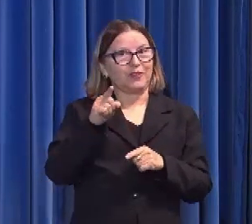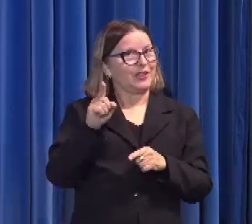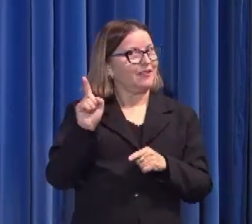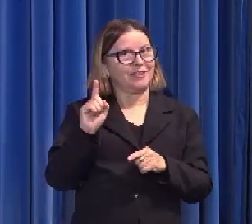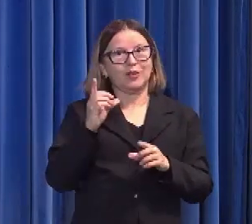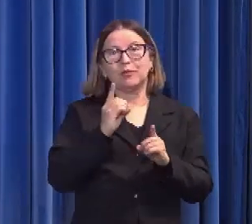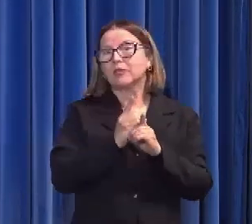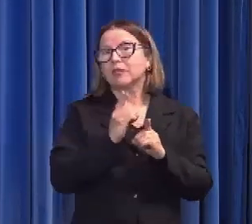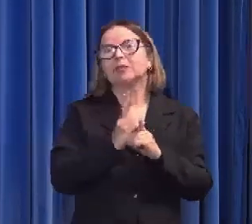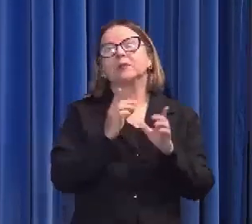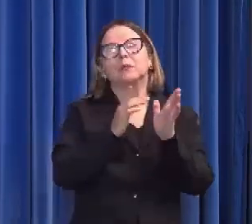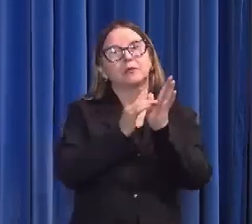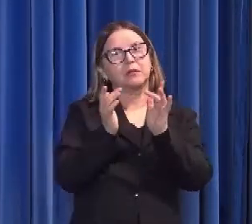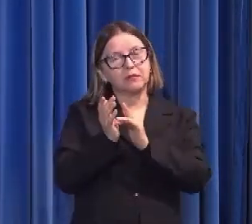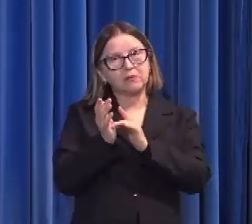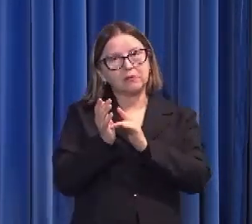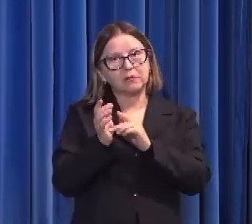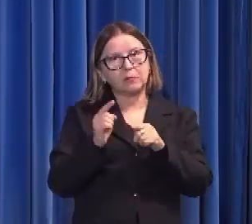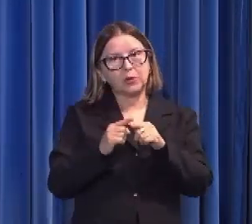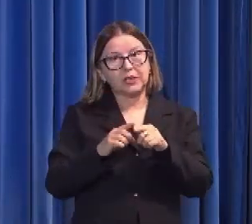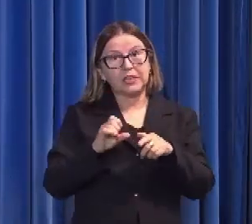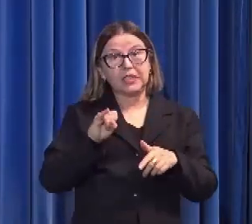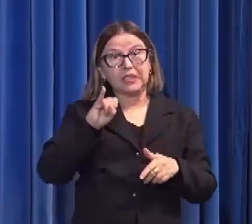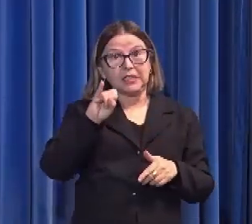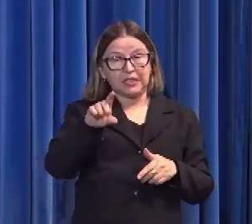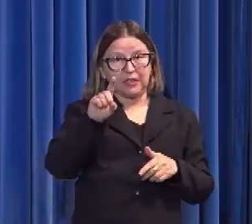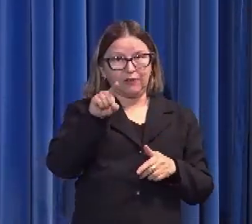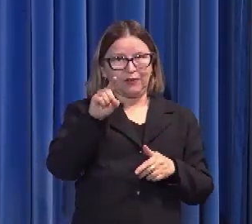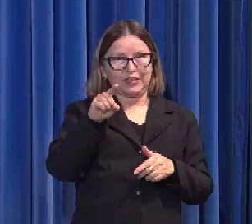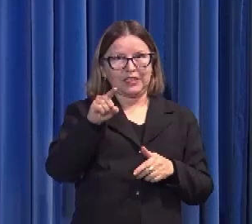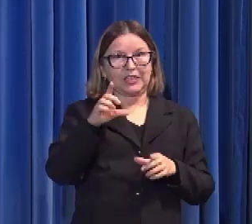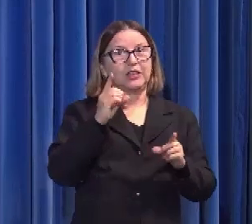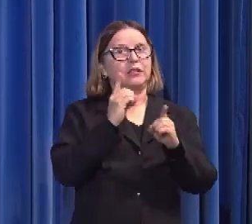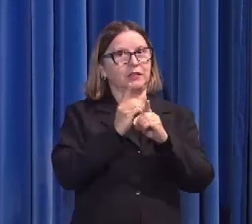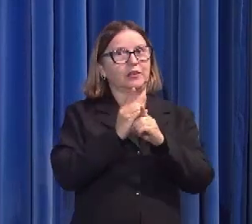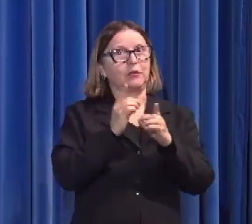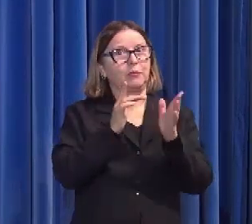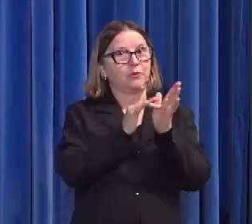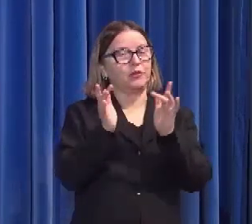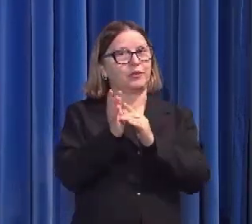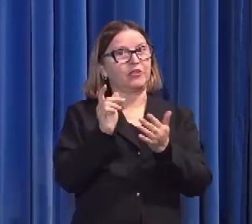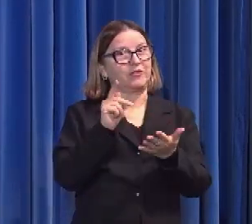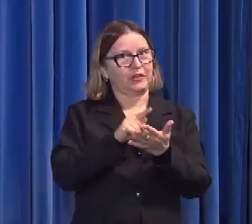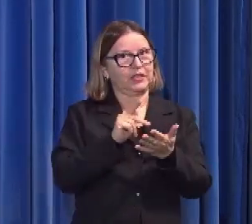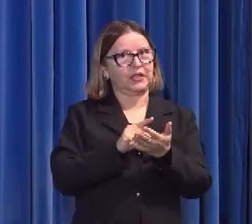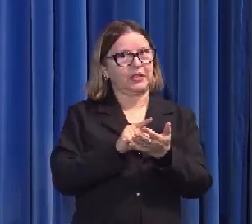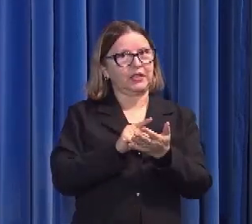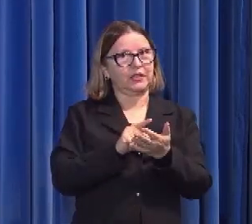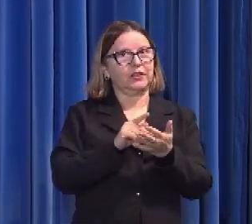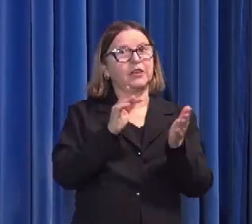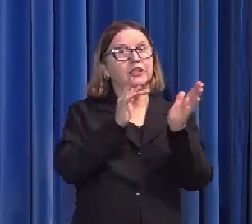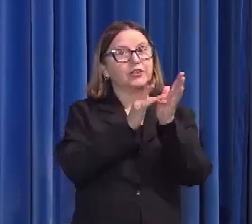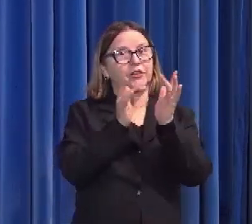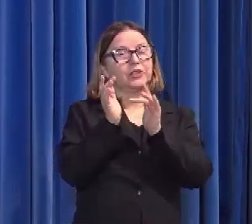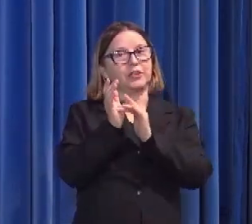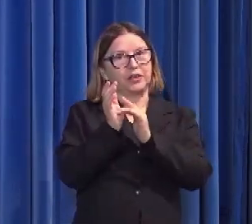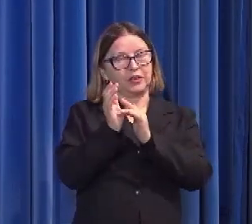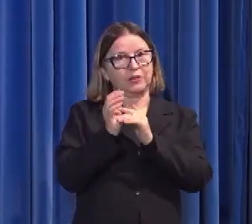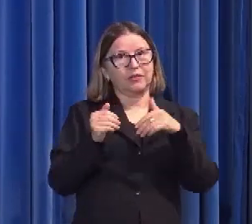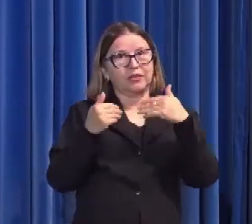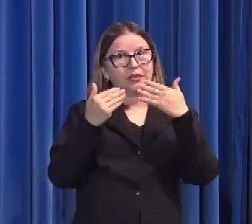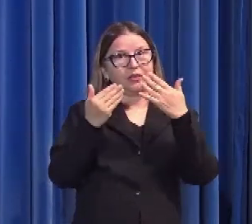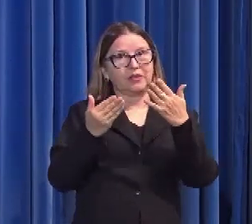dele é porque se você for ele vai lhe capacitar para fazer isto o que vos ameis